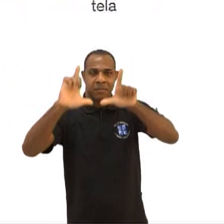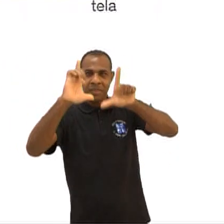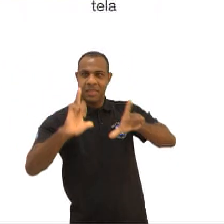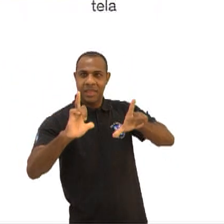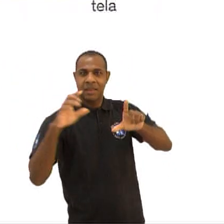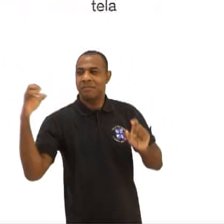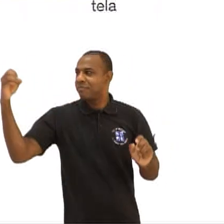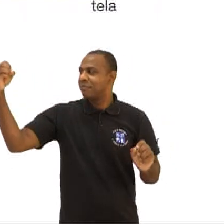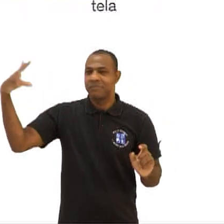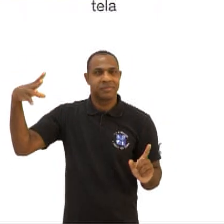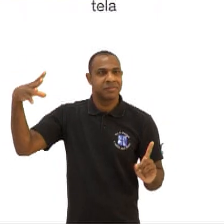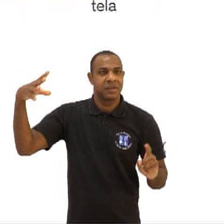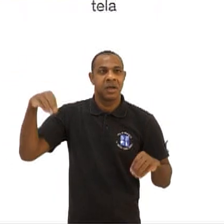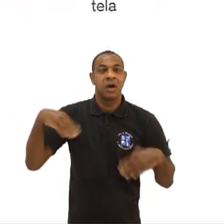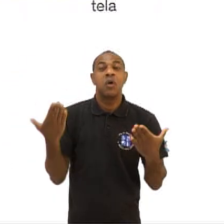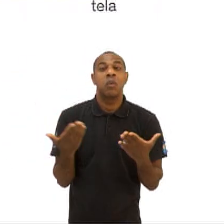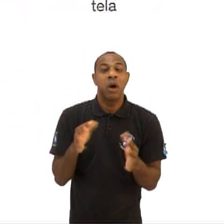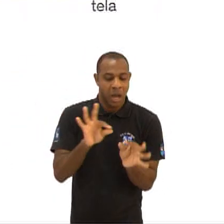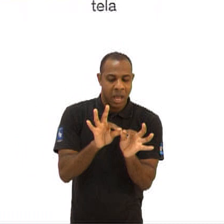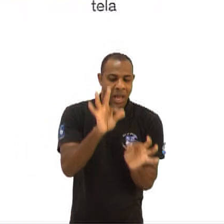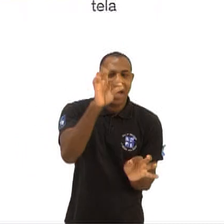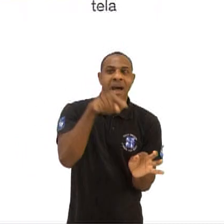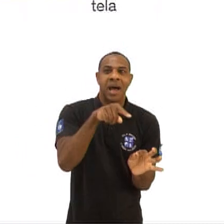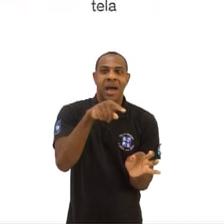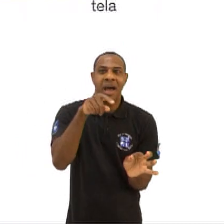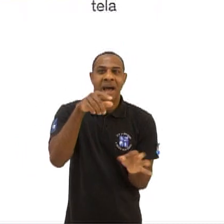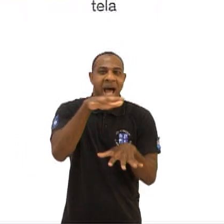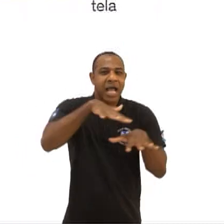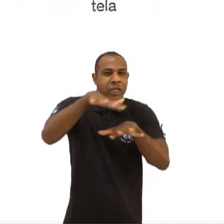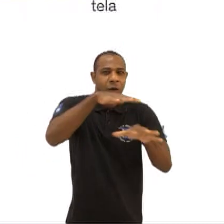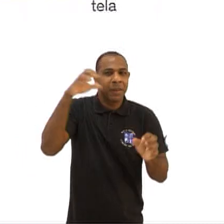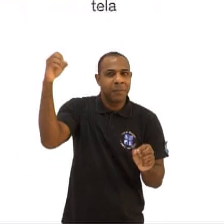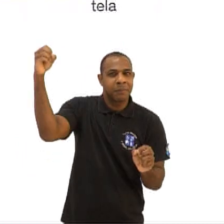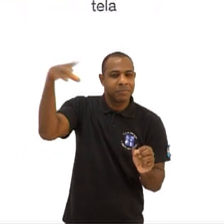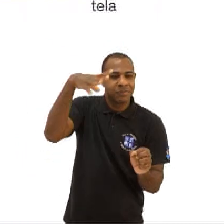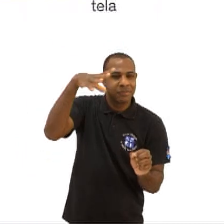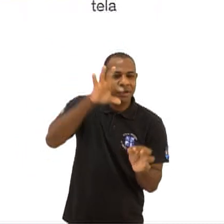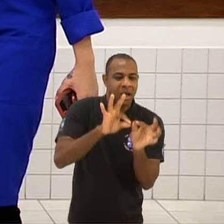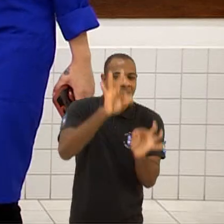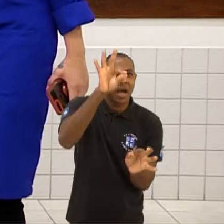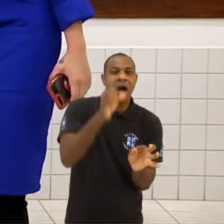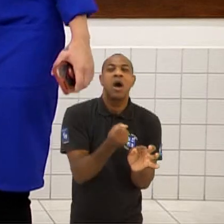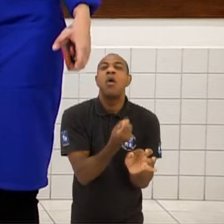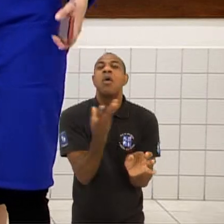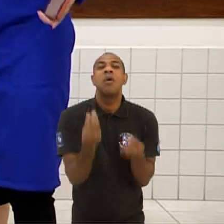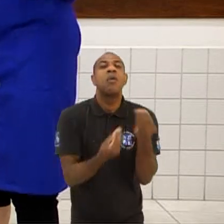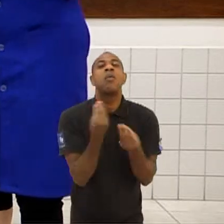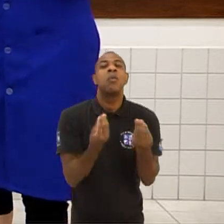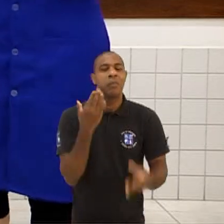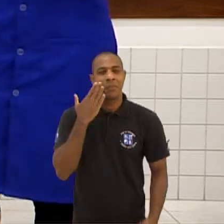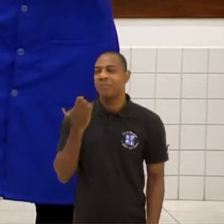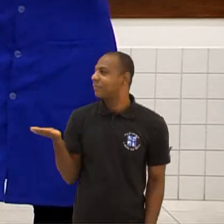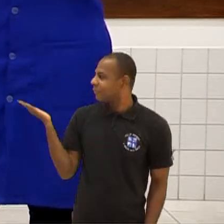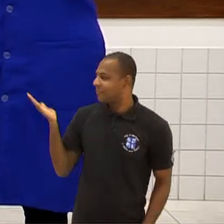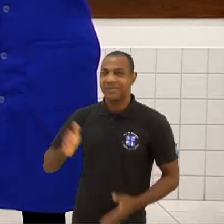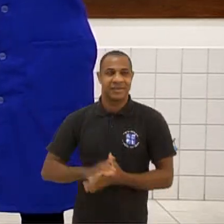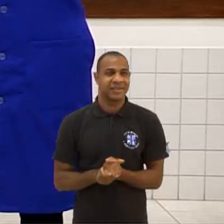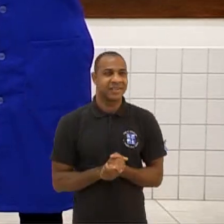esquema. Qual é a altura da sombra projetada na tela? Professor, você quer explicar para a gente? Então, Sueli,